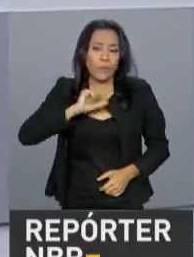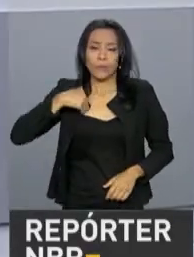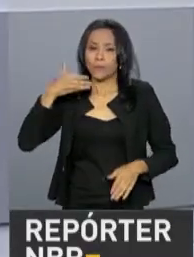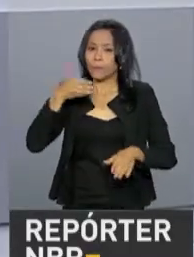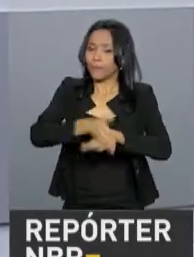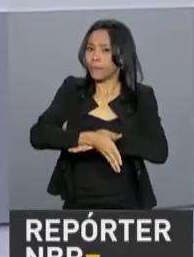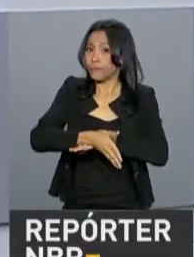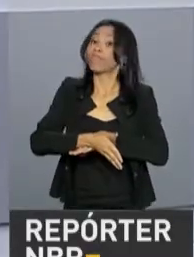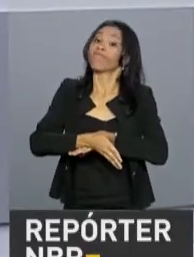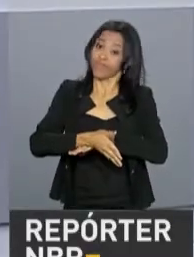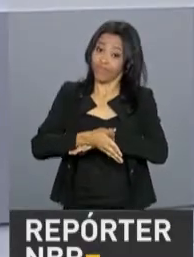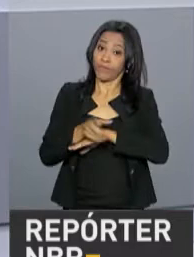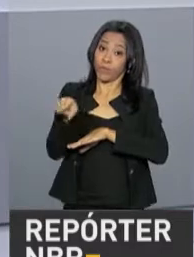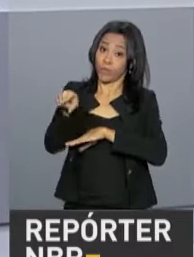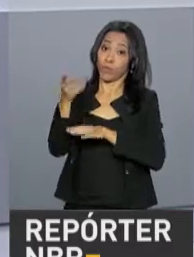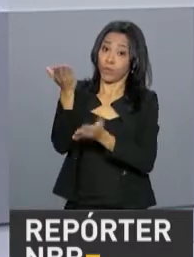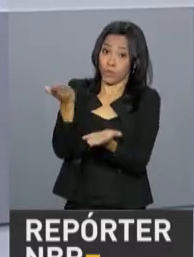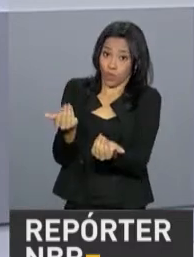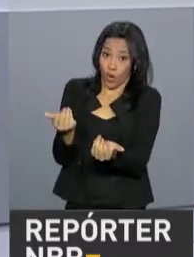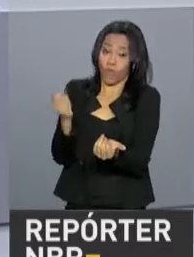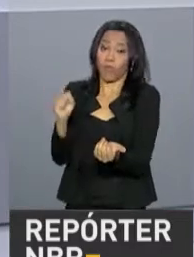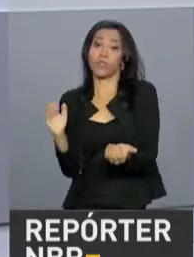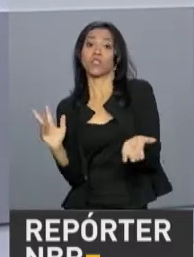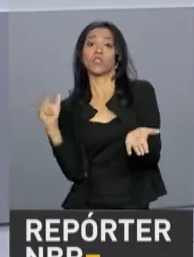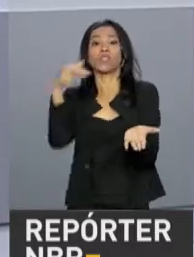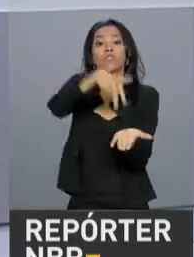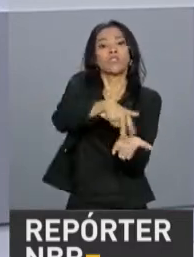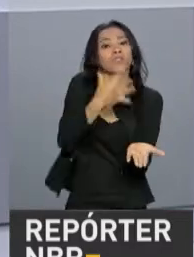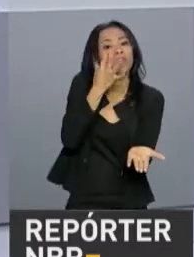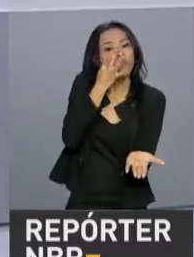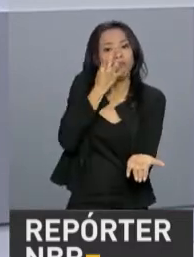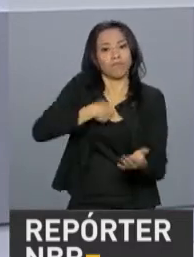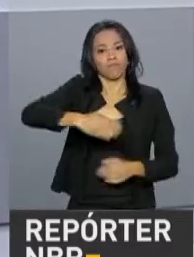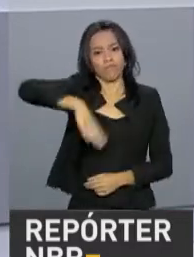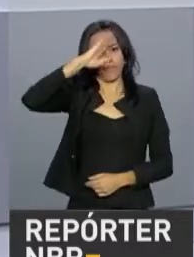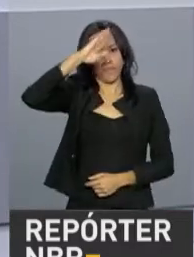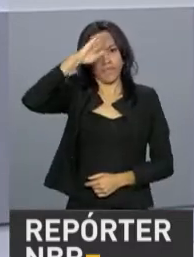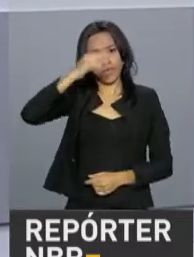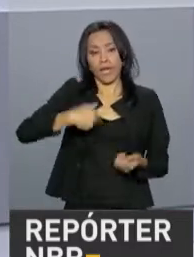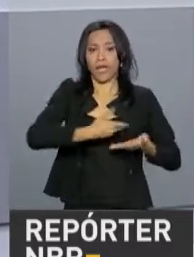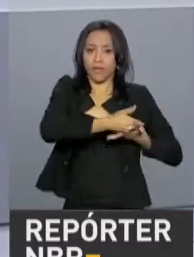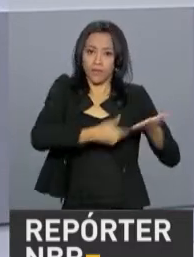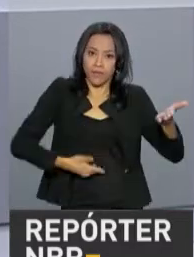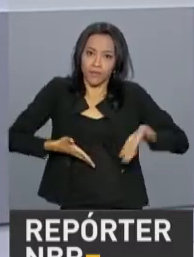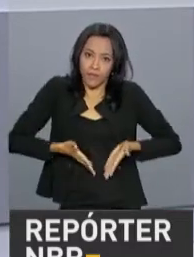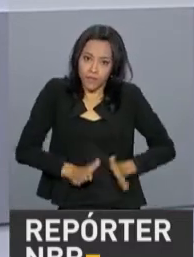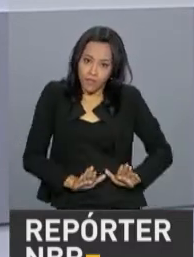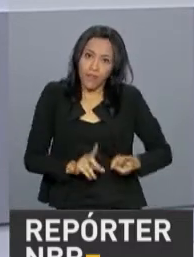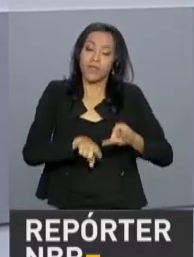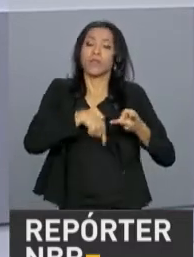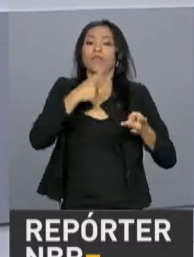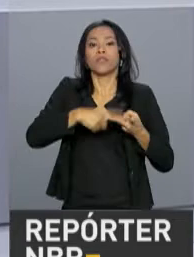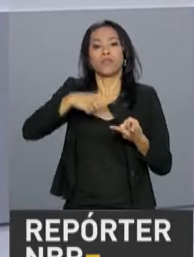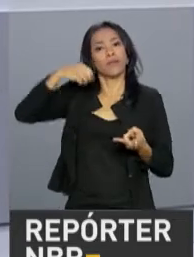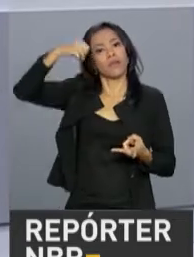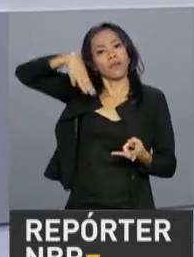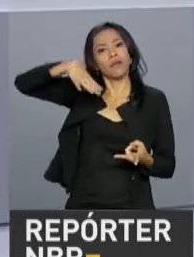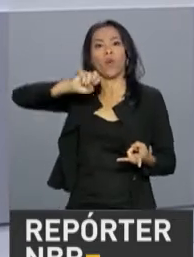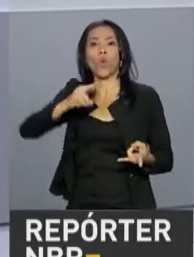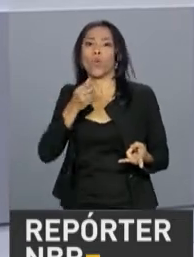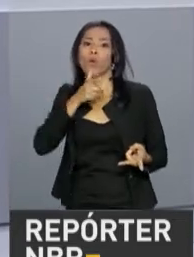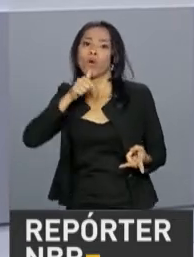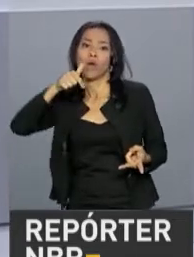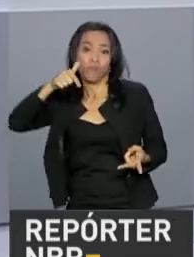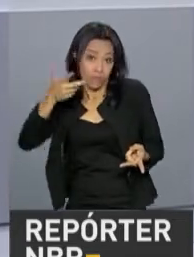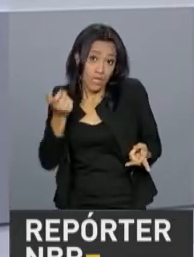internet o jovem pode apresentar na junta de serviço militar levando certidão de nascimento e comprovante de residência caso